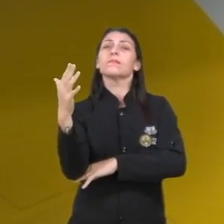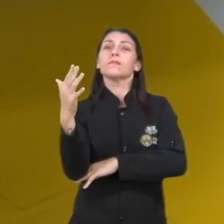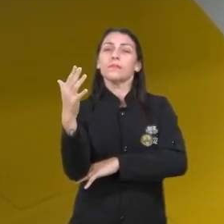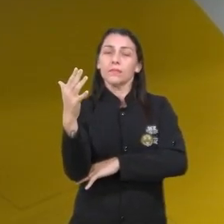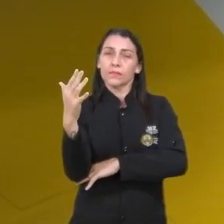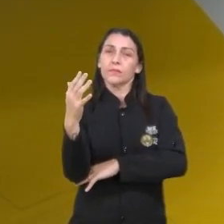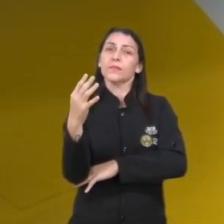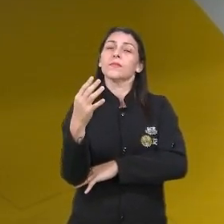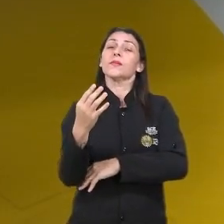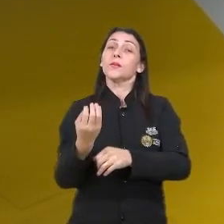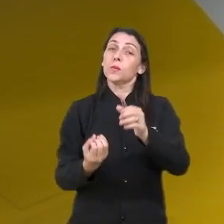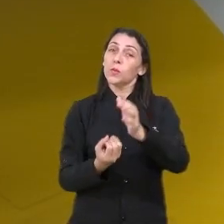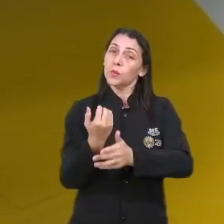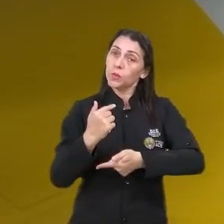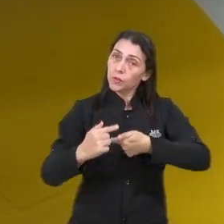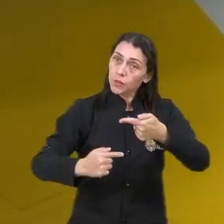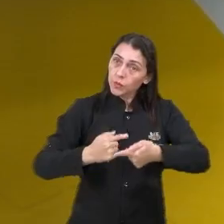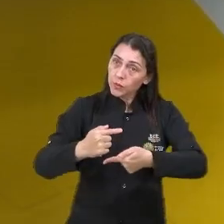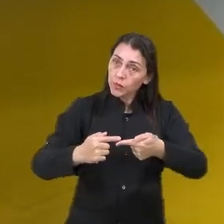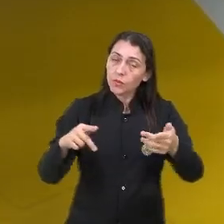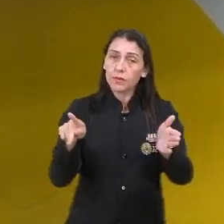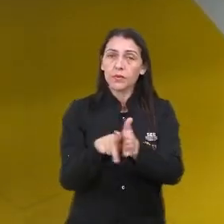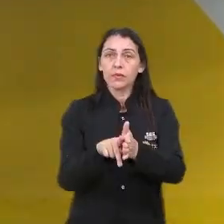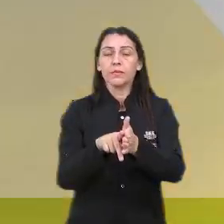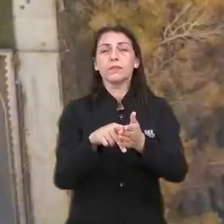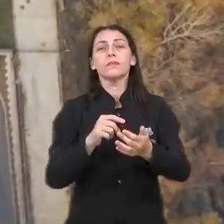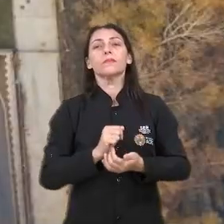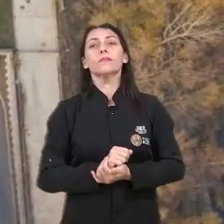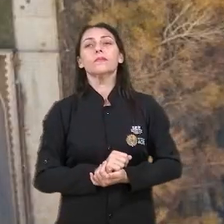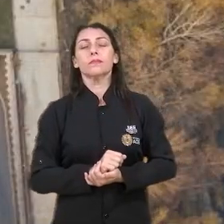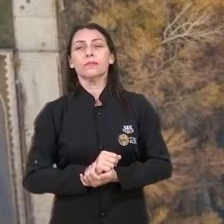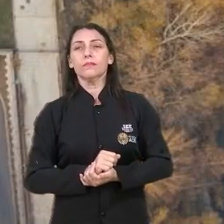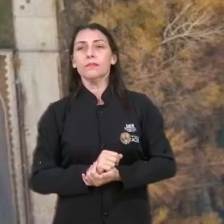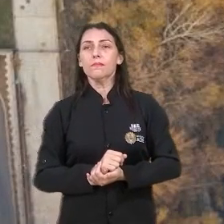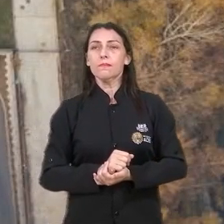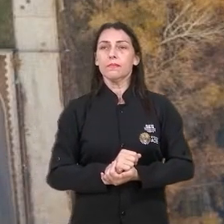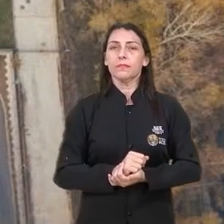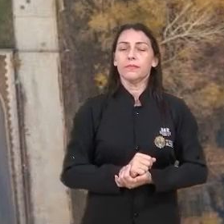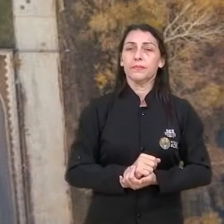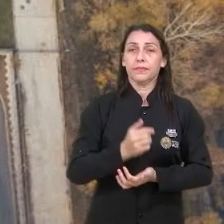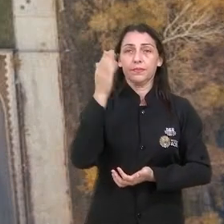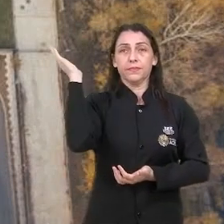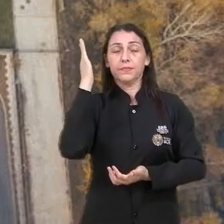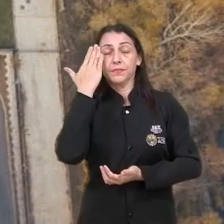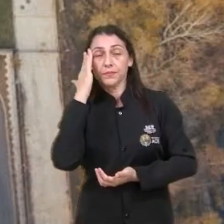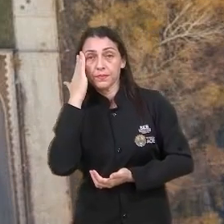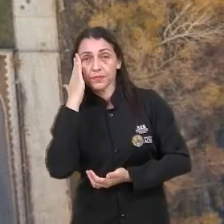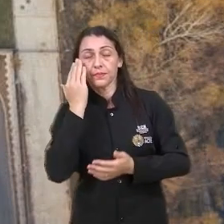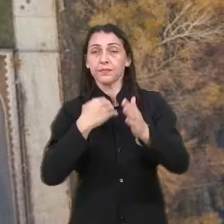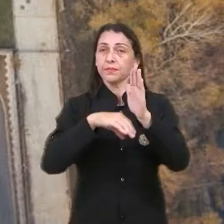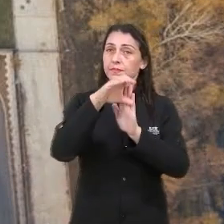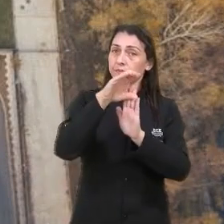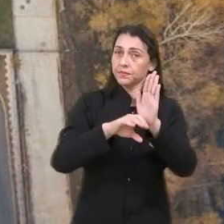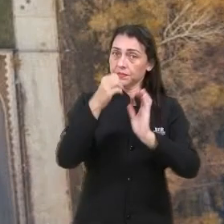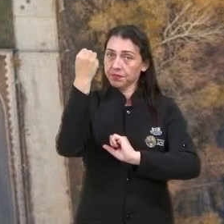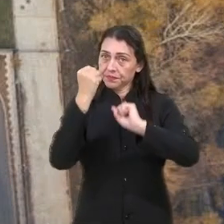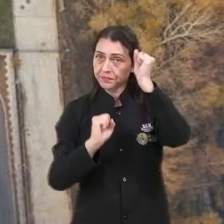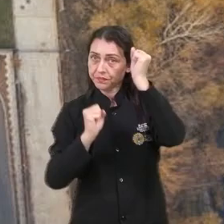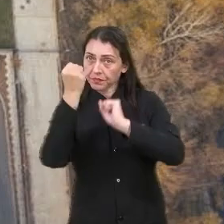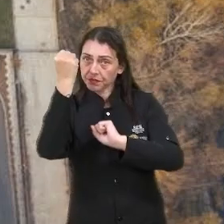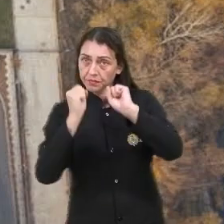de matéria-prima. Falando nisso, vamos entender o conceito de